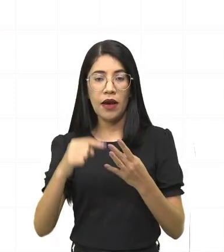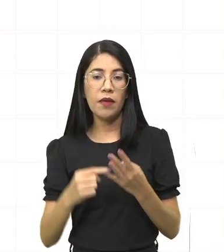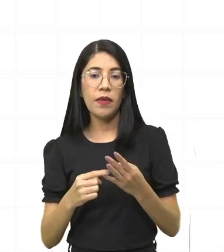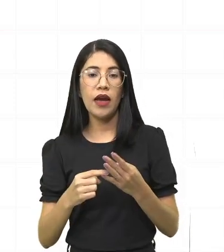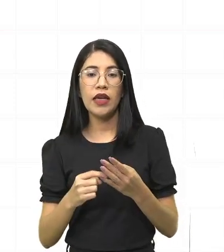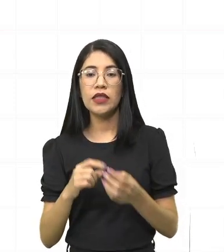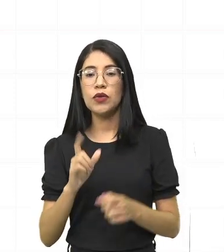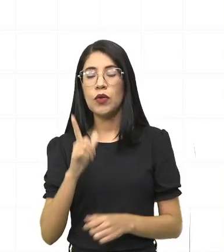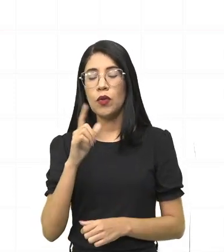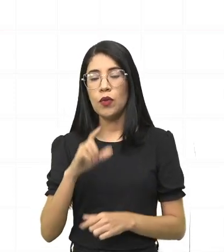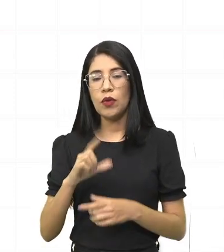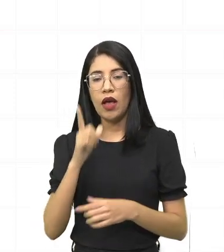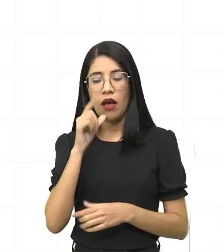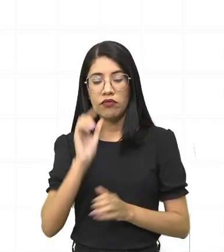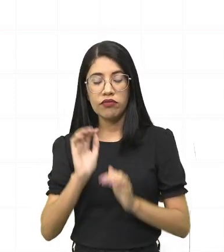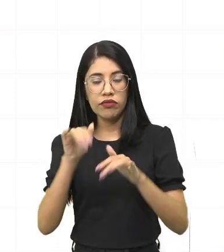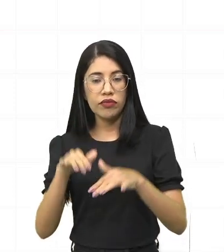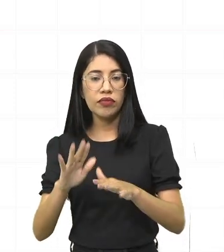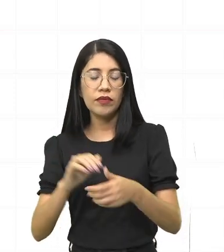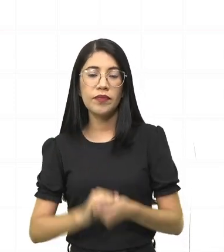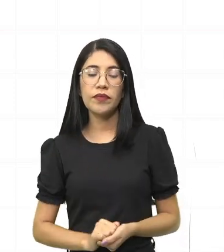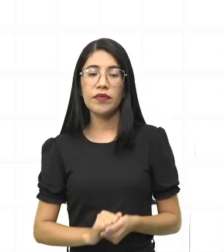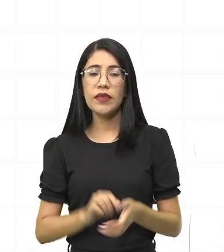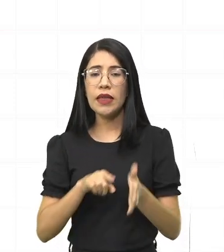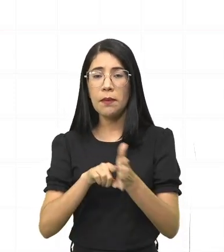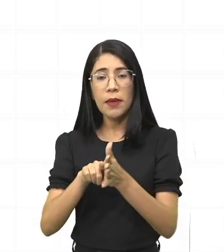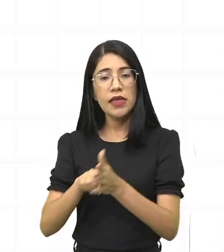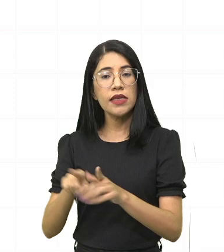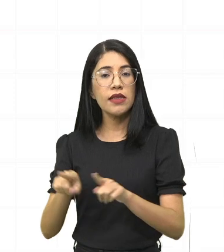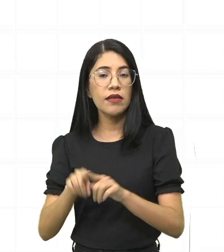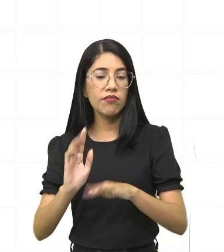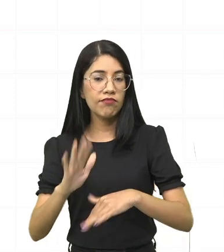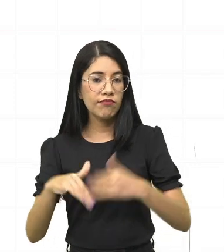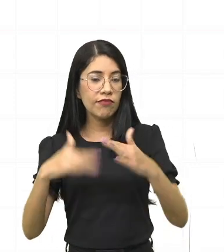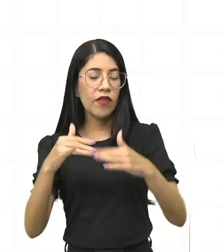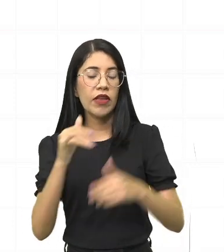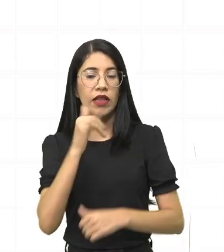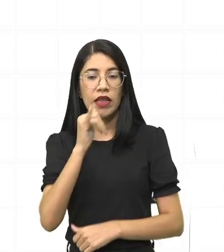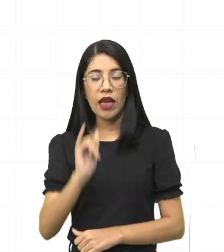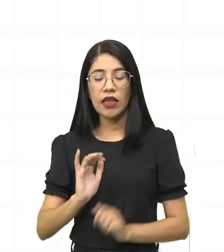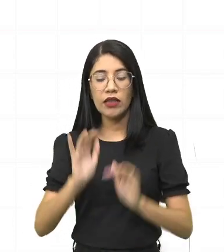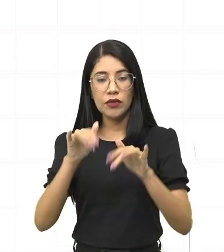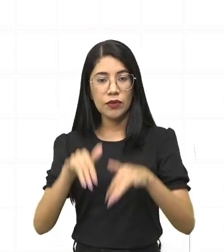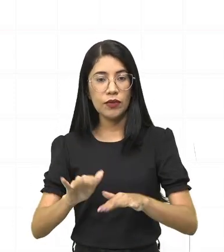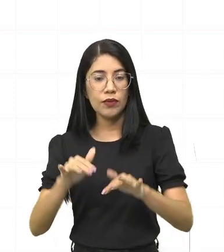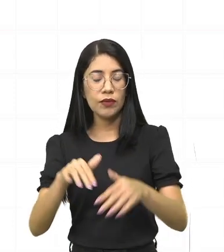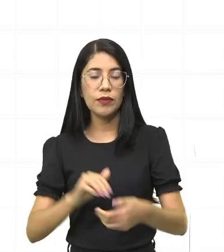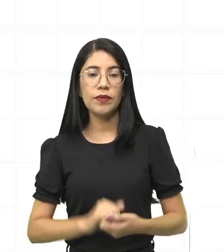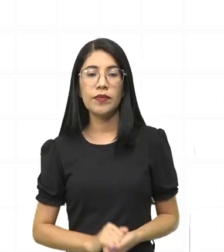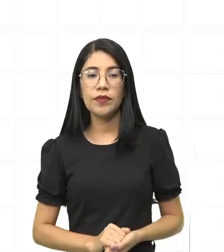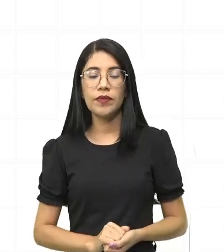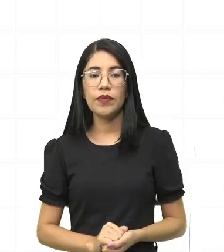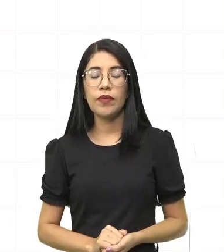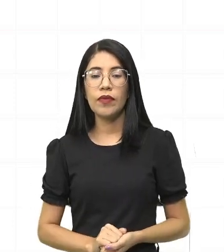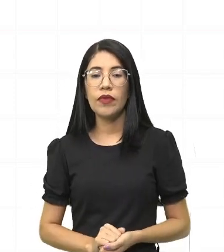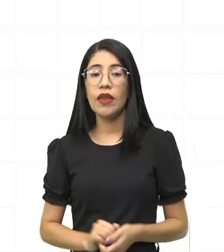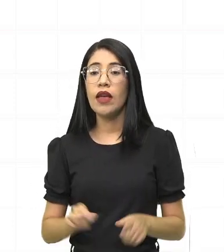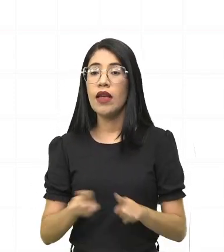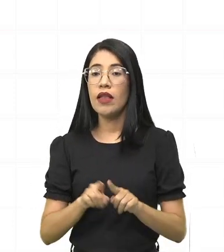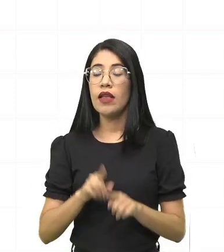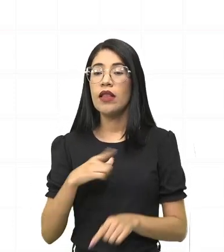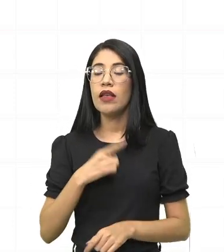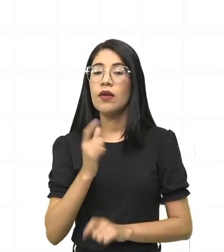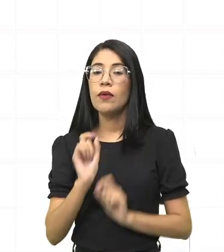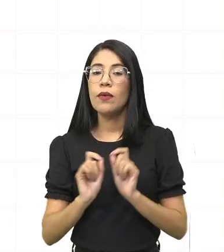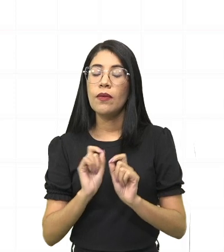marés, né? Na vanguarda da pesquisa e no desenvolvimento em energia dessa fonte. E nós temos também